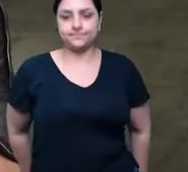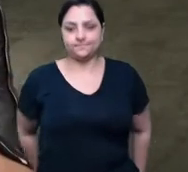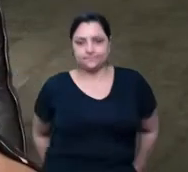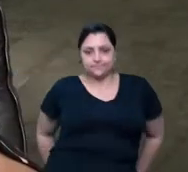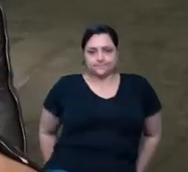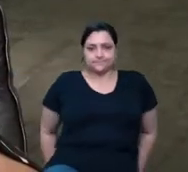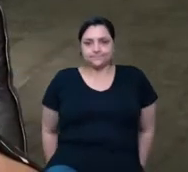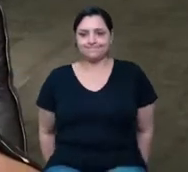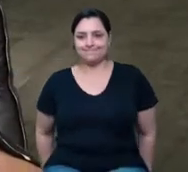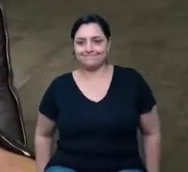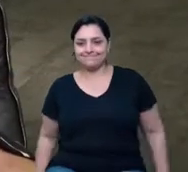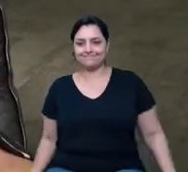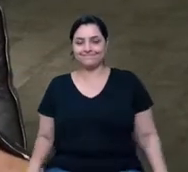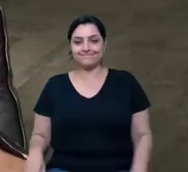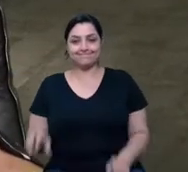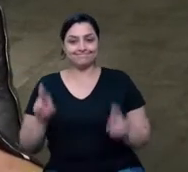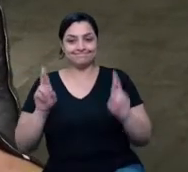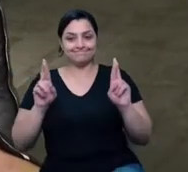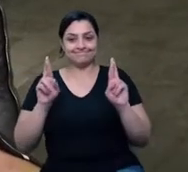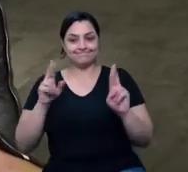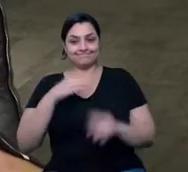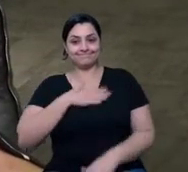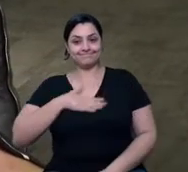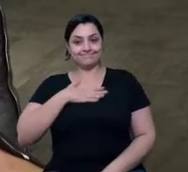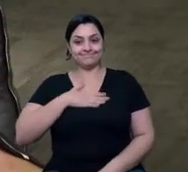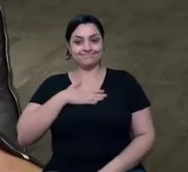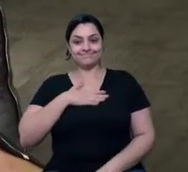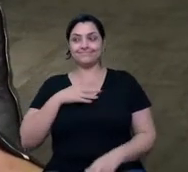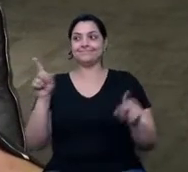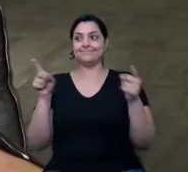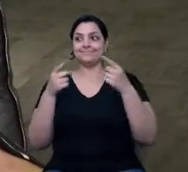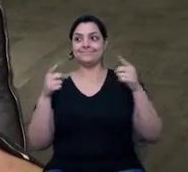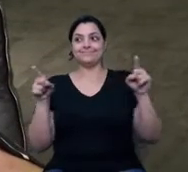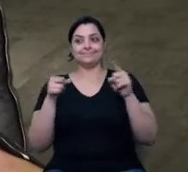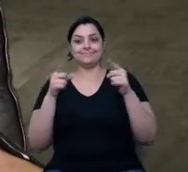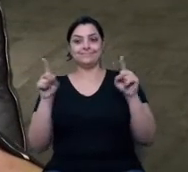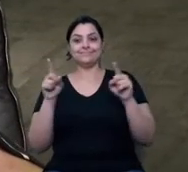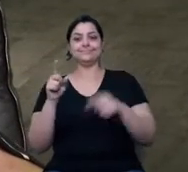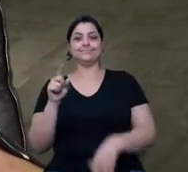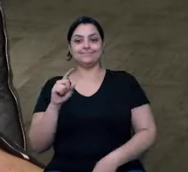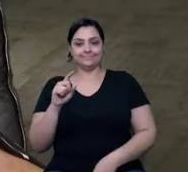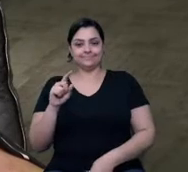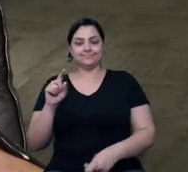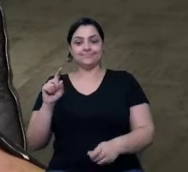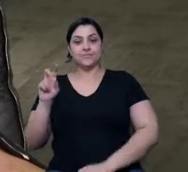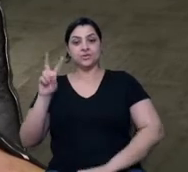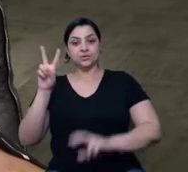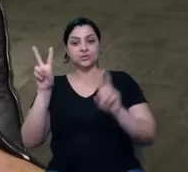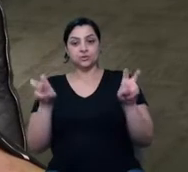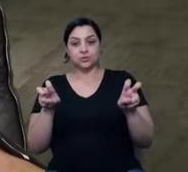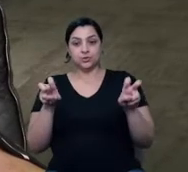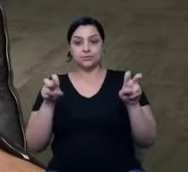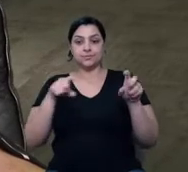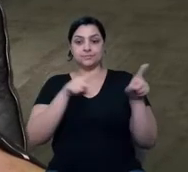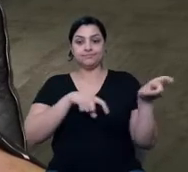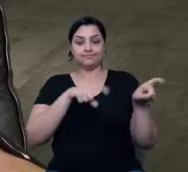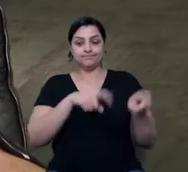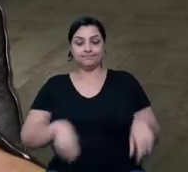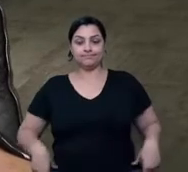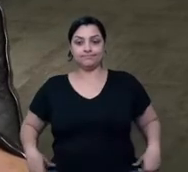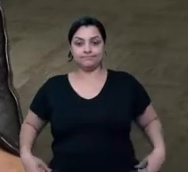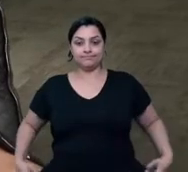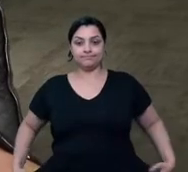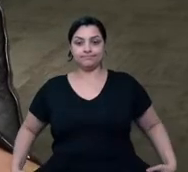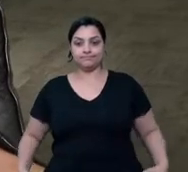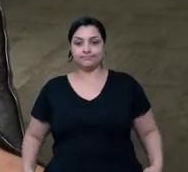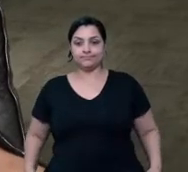Espero que tenham gostado da música, que traz uma interessante reflexão sobre o sertão brasileiro. O Memorial TJDFT,